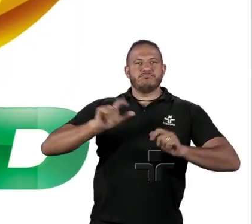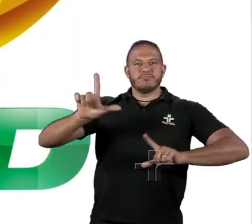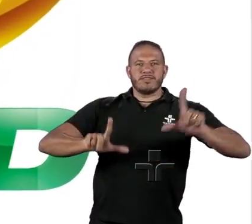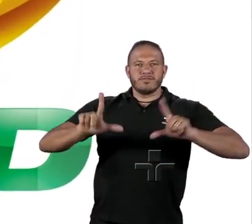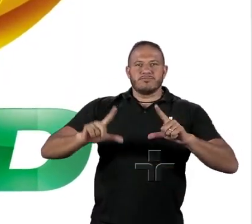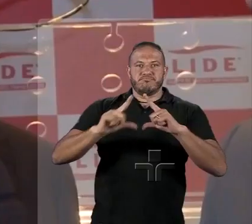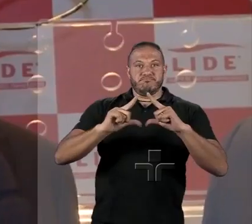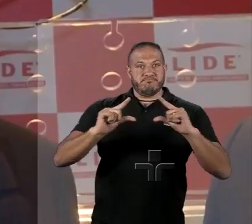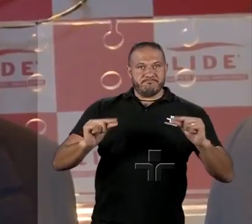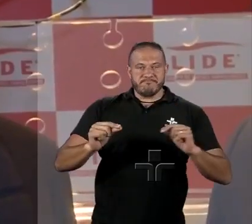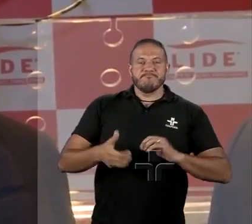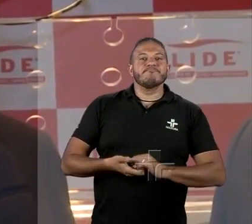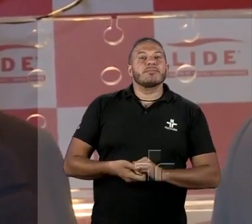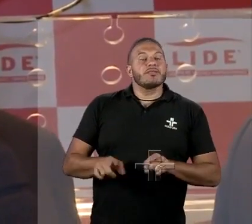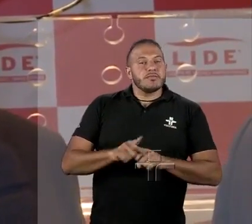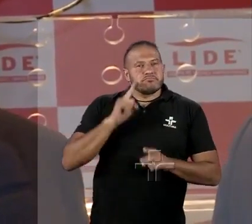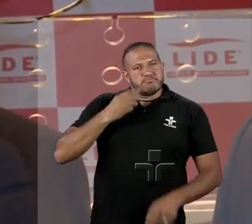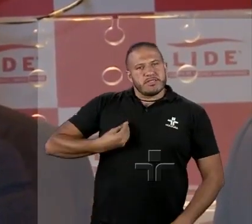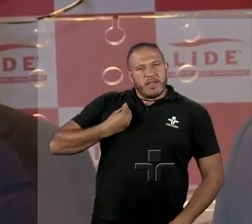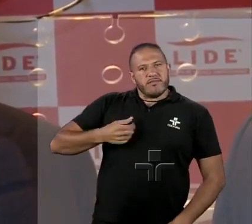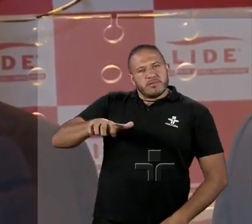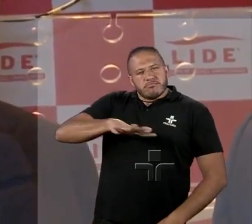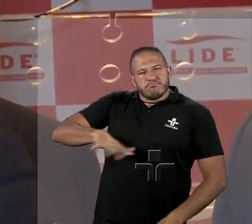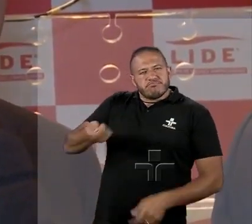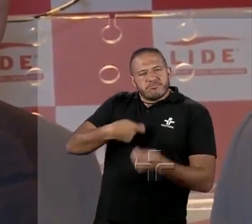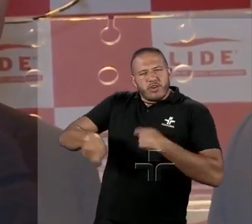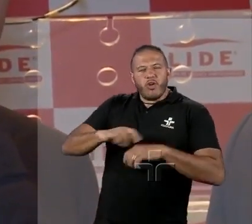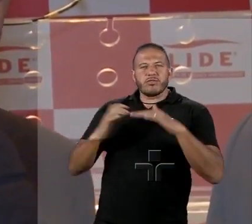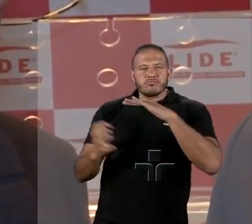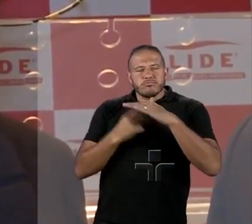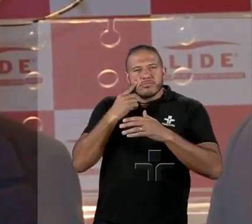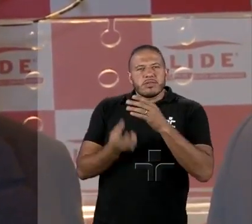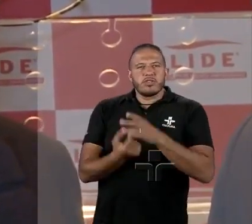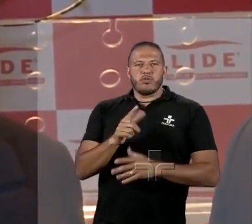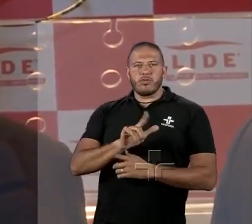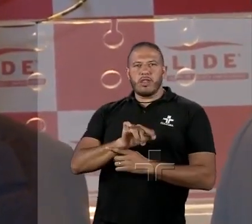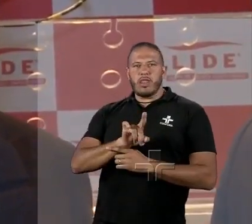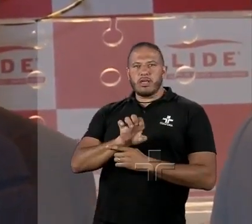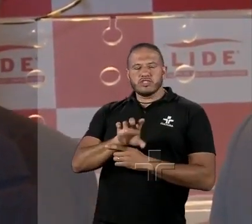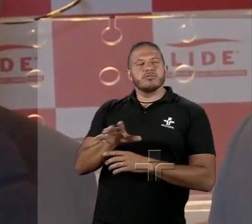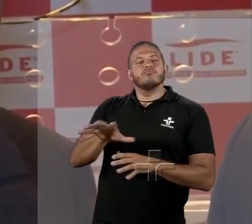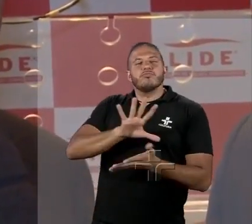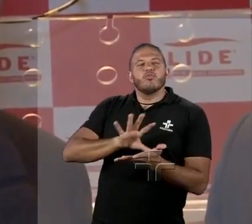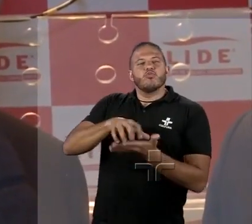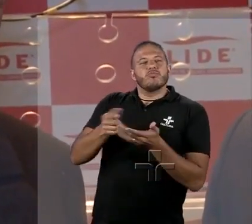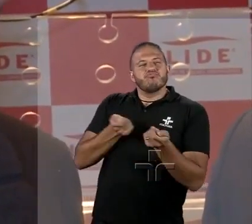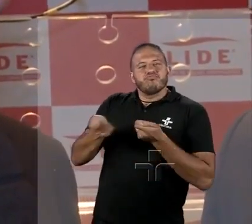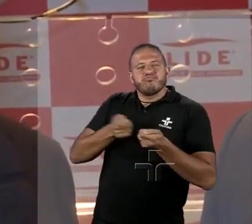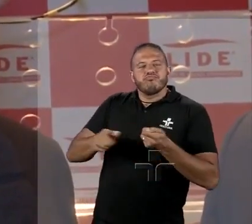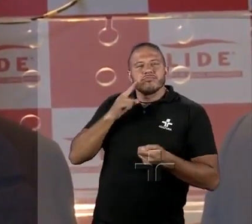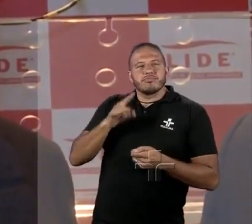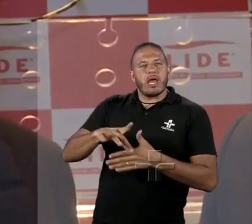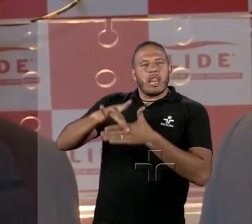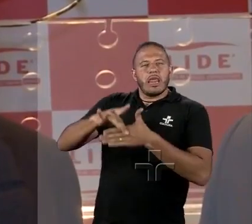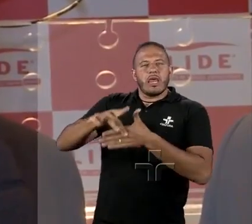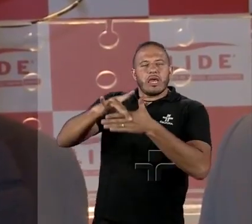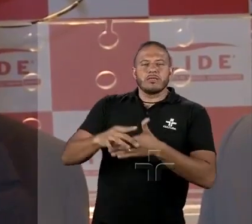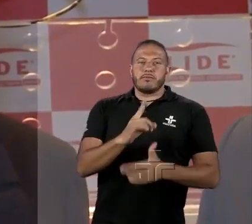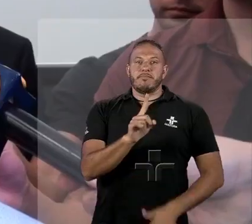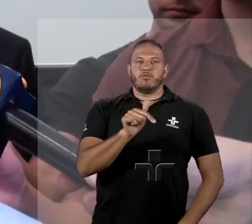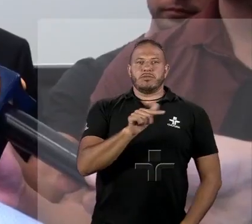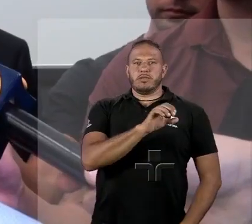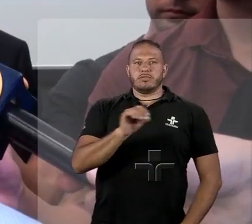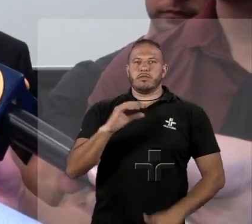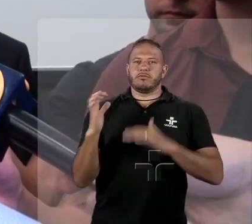TV Bandeirantes. Na vida empresarial, também criou e dirigiu o LIDE, organização que reúne líderes de 1.700